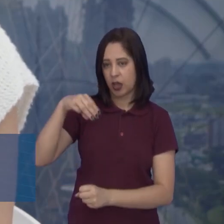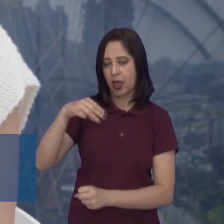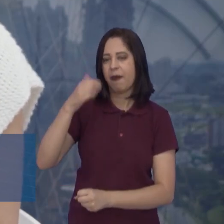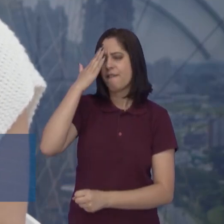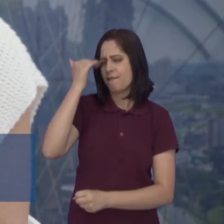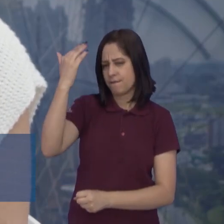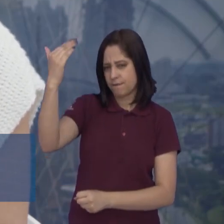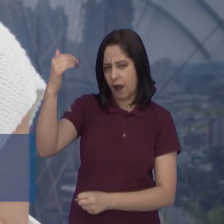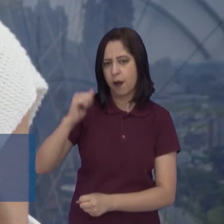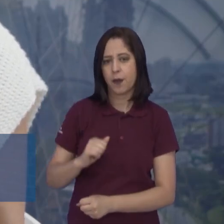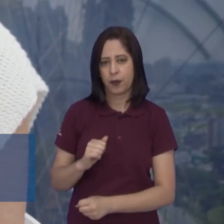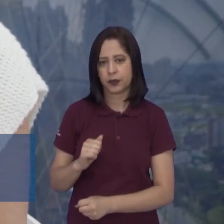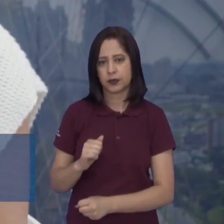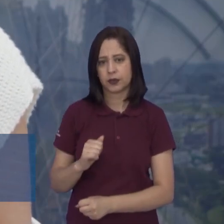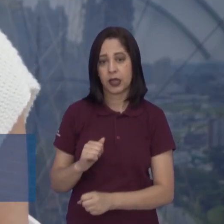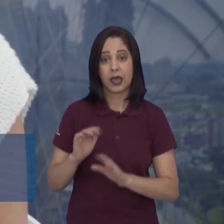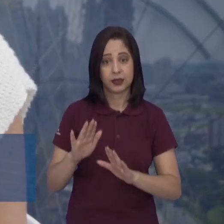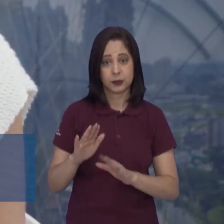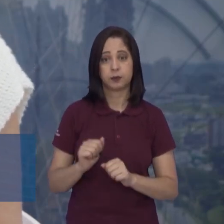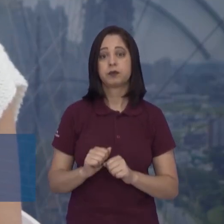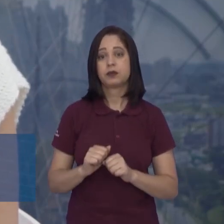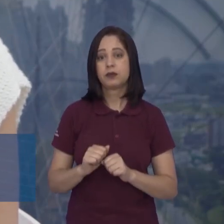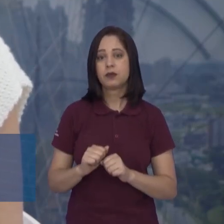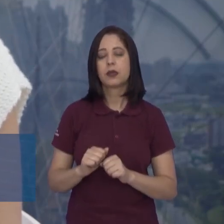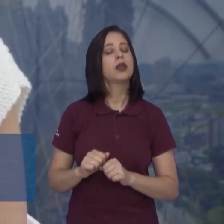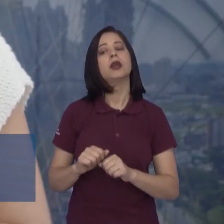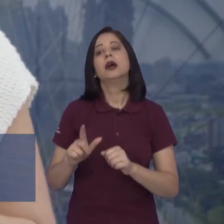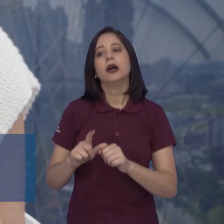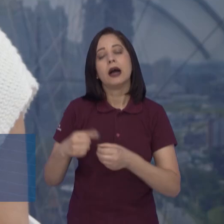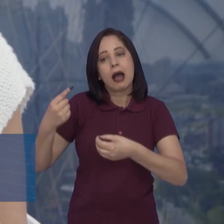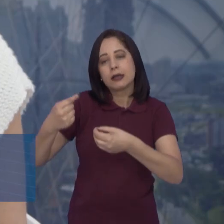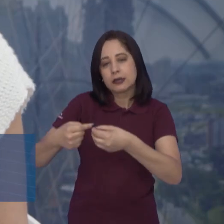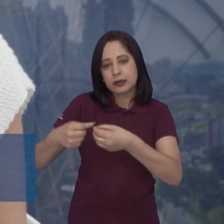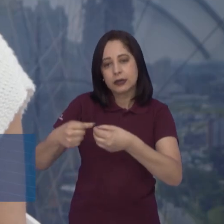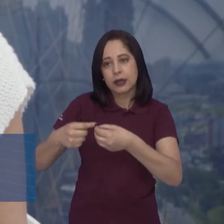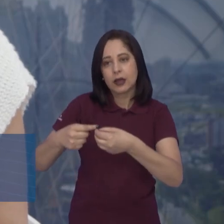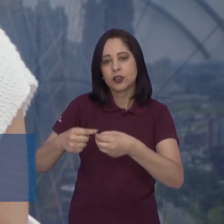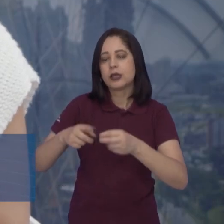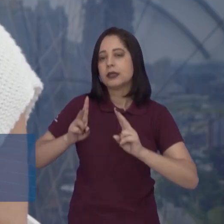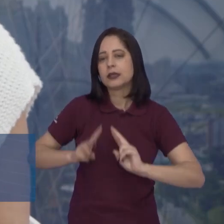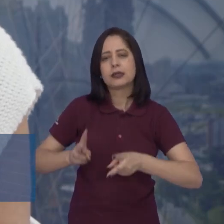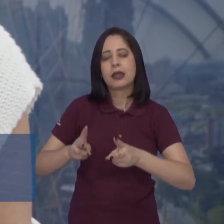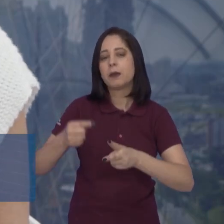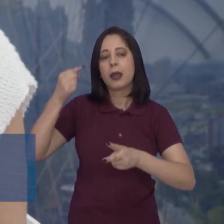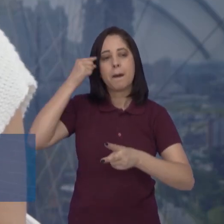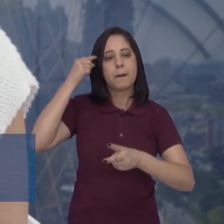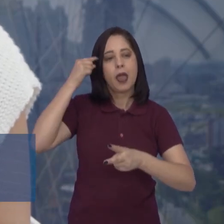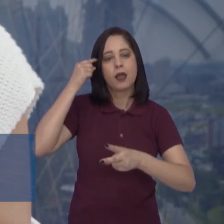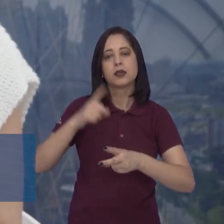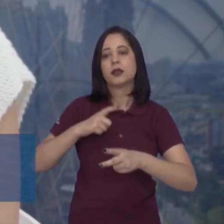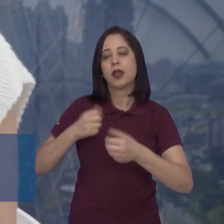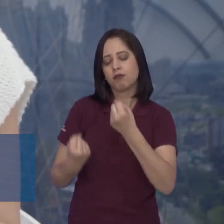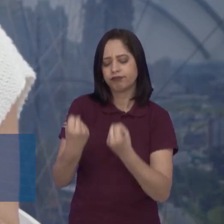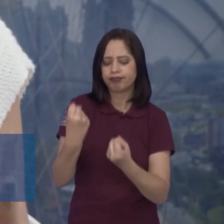automóveis. E acredito que a construção da cidade ela é pensada muito pelo automóvel. E é uma cidade que tem muito potencial